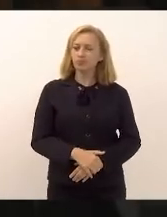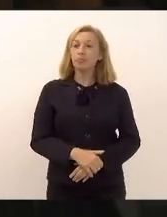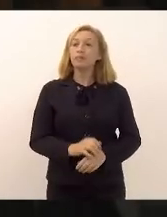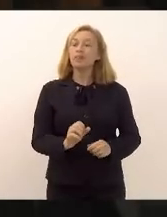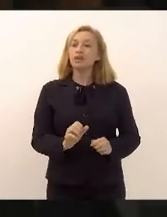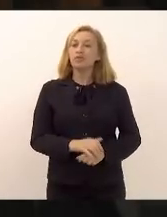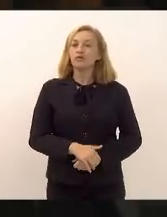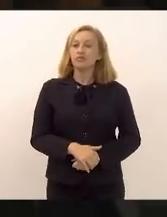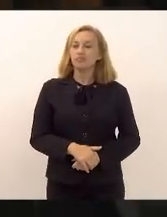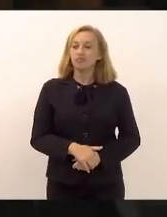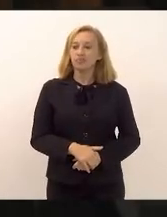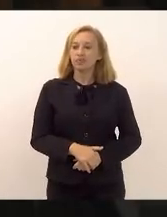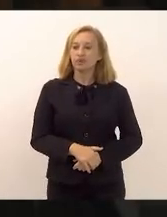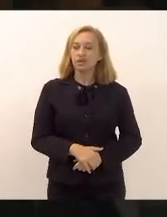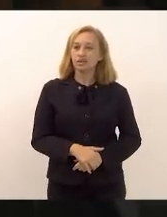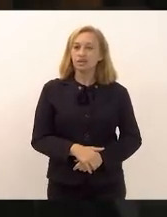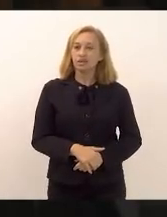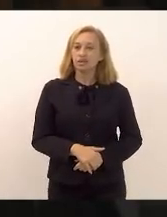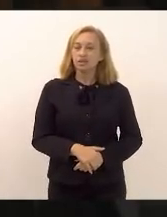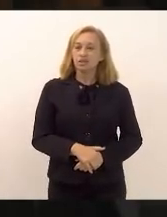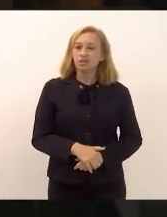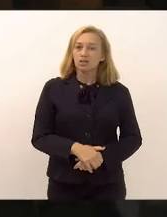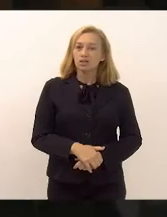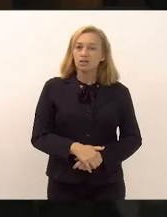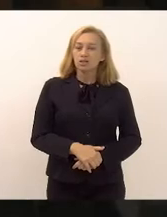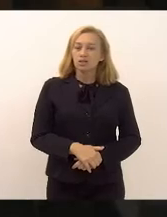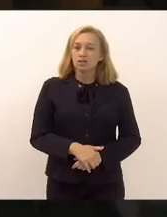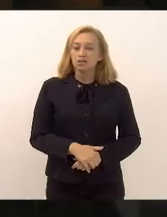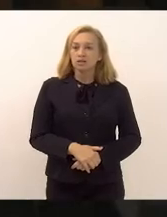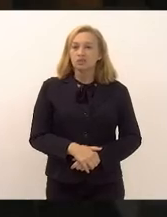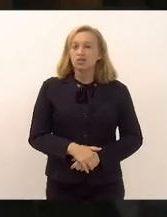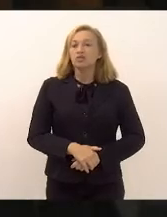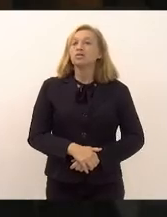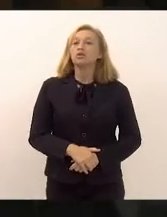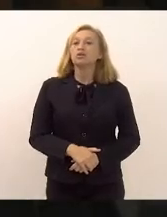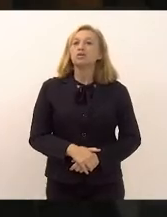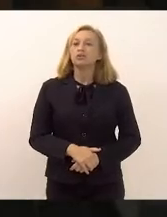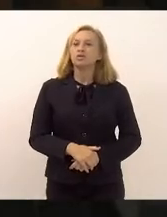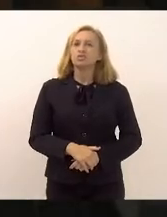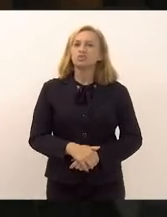Afinal, desde os idos tempos,